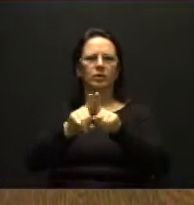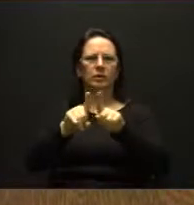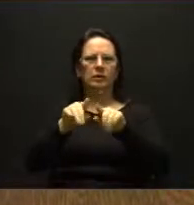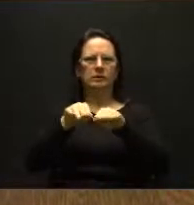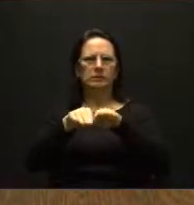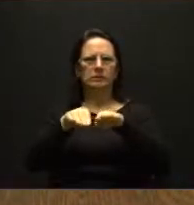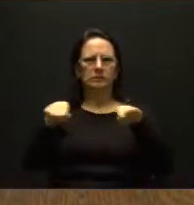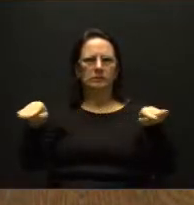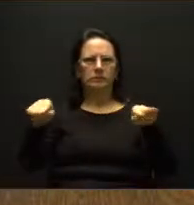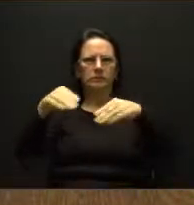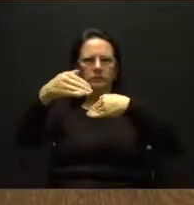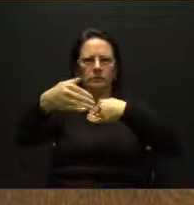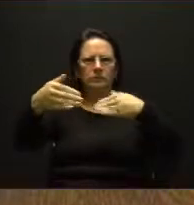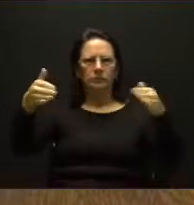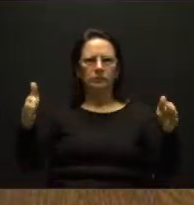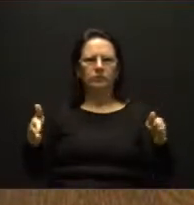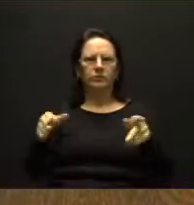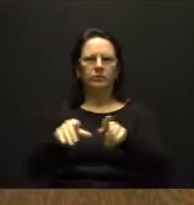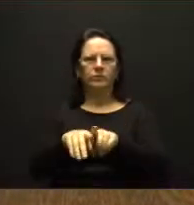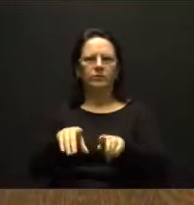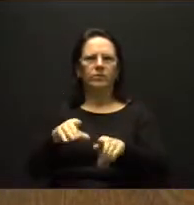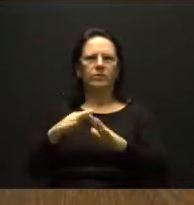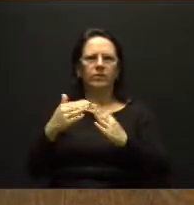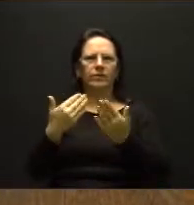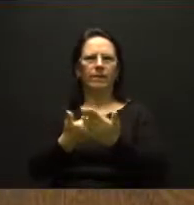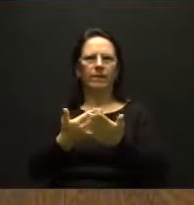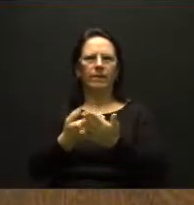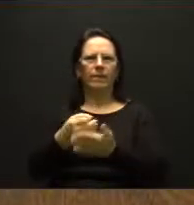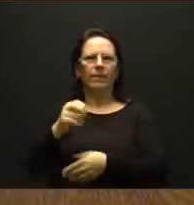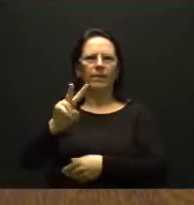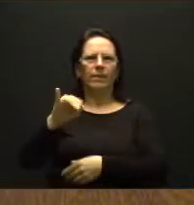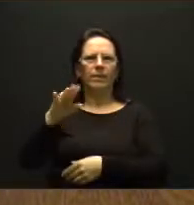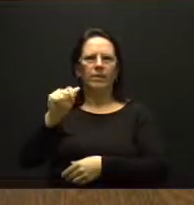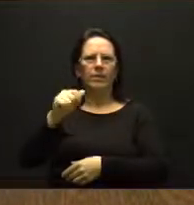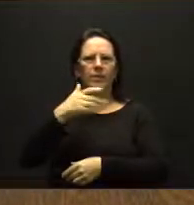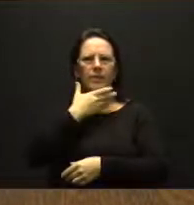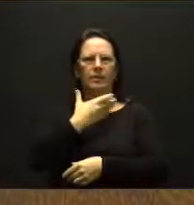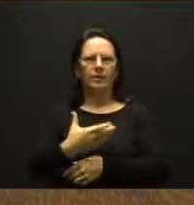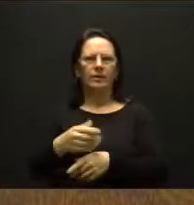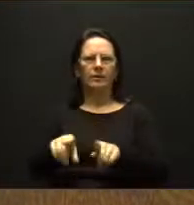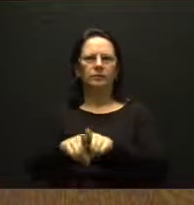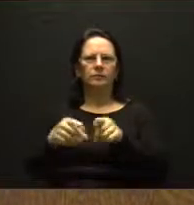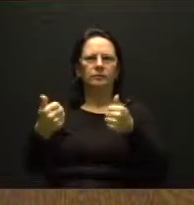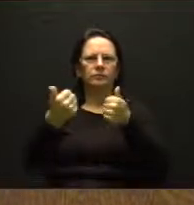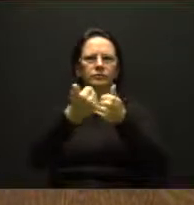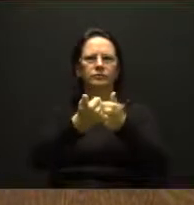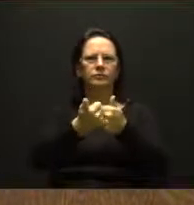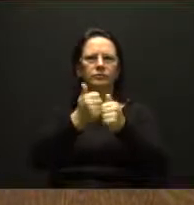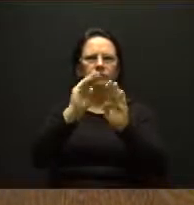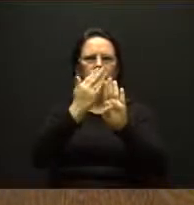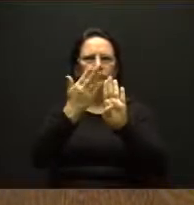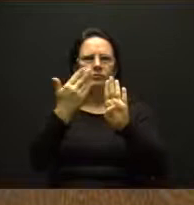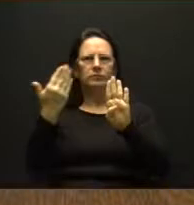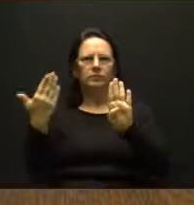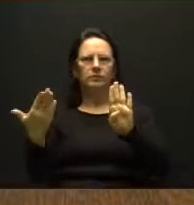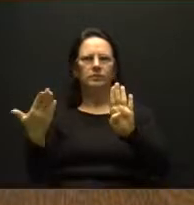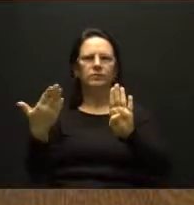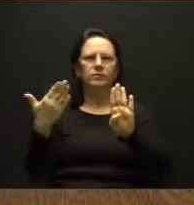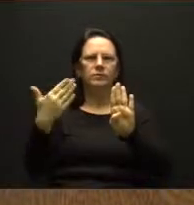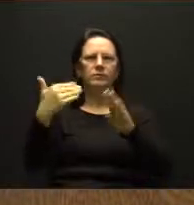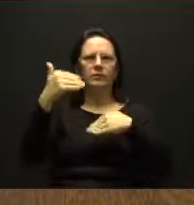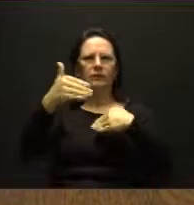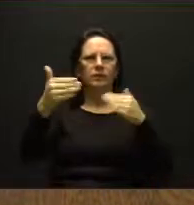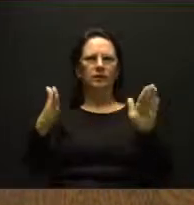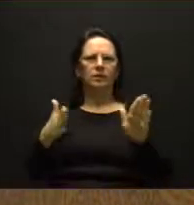da quadra esportiva da ume luiz gustavo de lima na vila natal encaminho substituição das portas metálicas das salas de